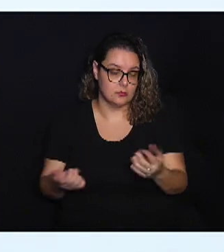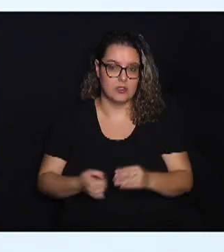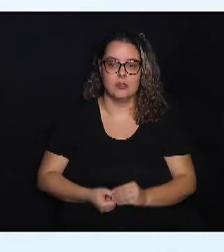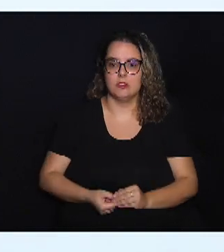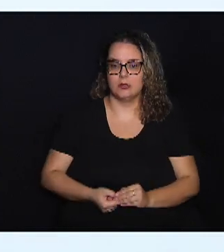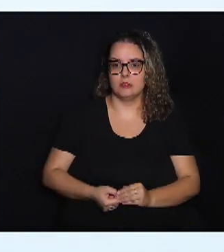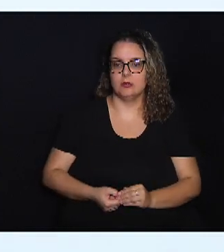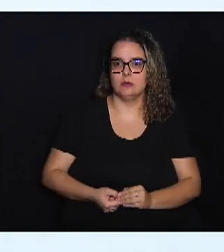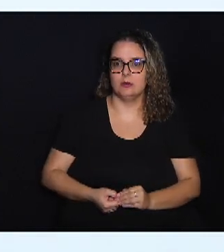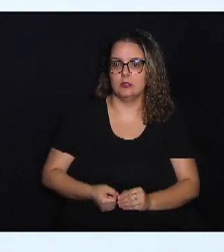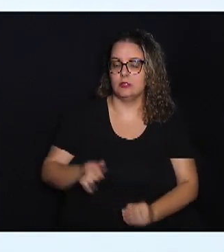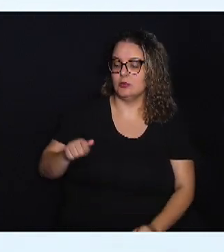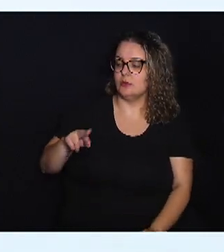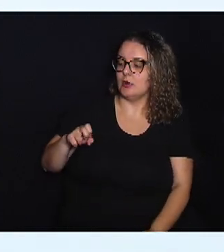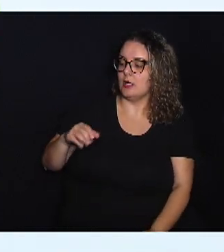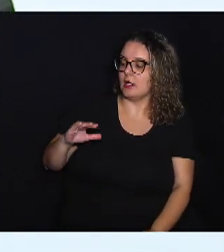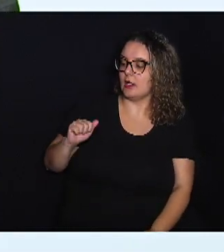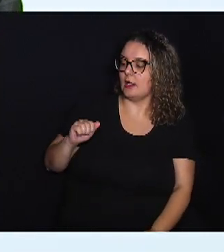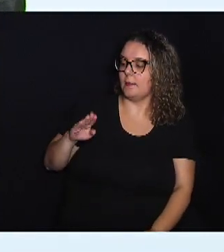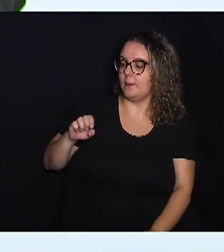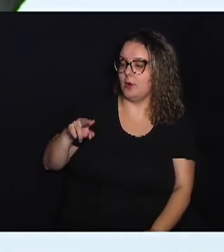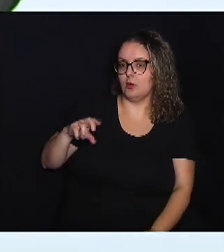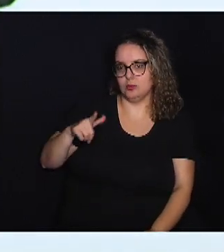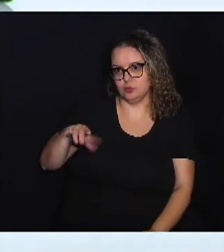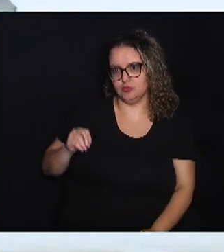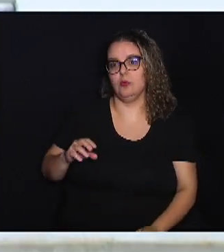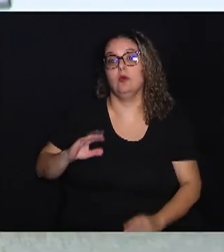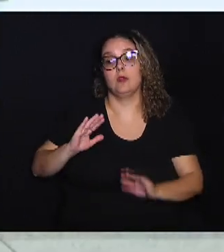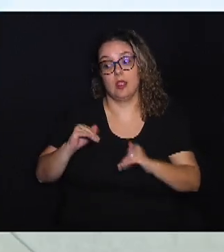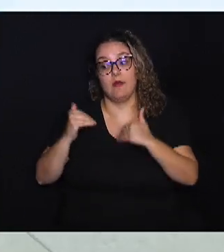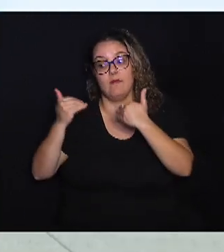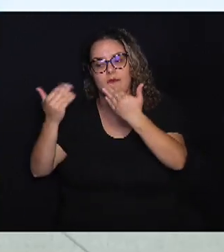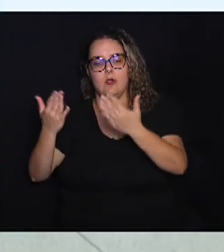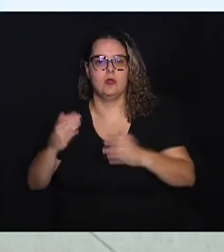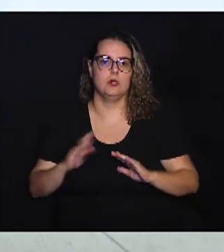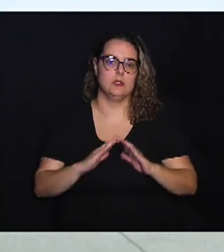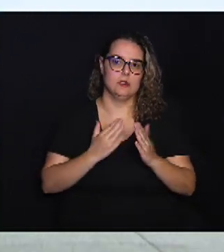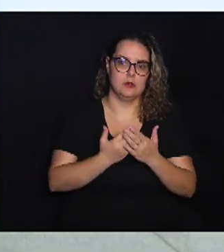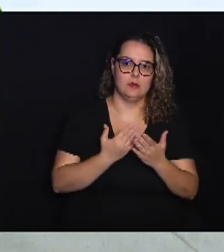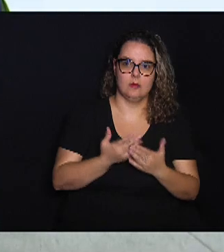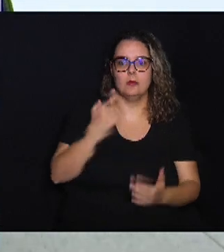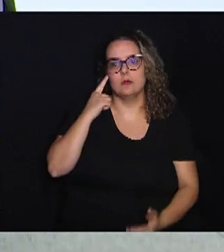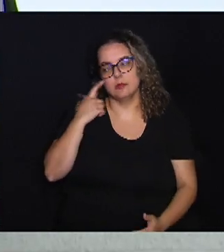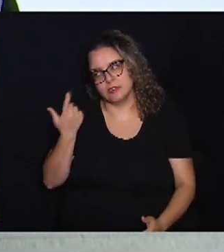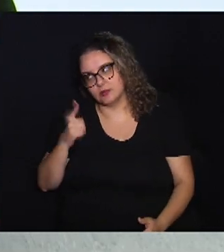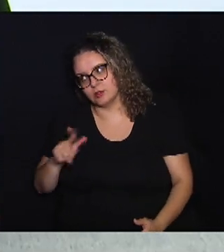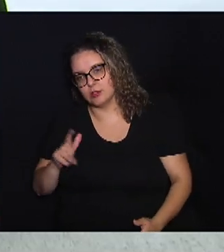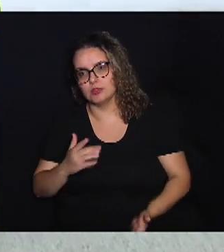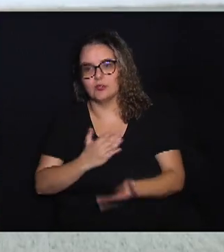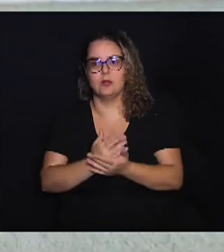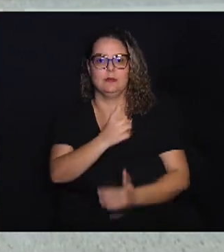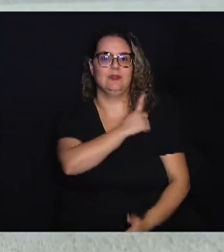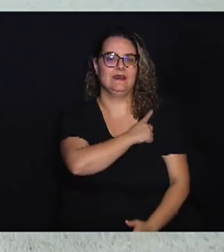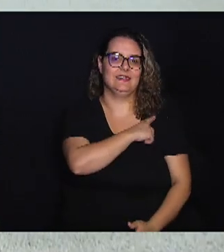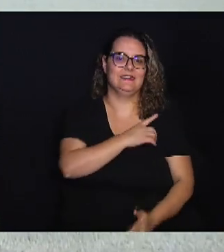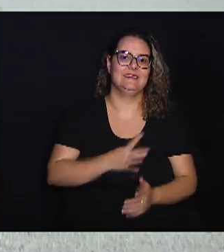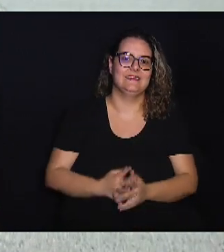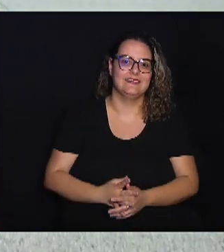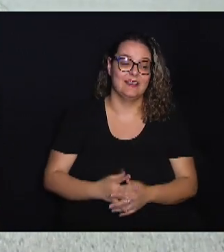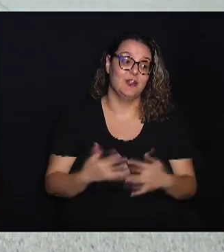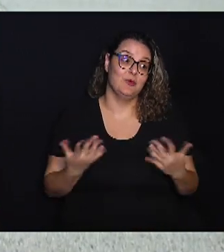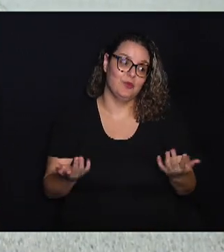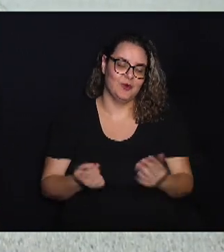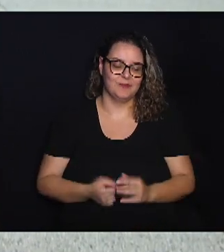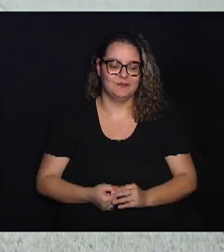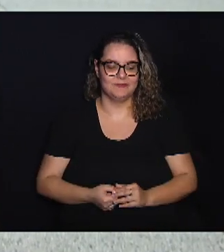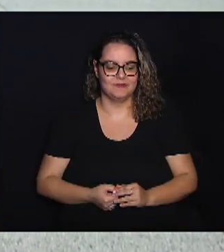desse arcabouço mais amplo que é a vida fora da escola, né? Mas tudo começa na 1ª série. Bom, e assim,